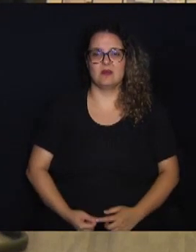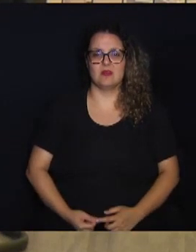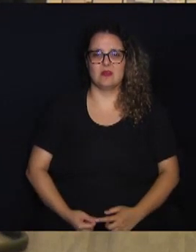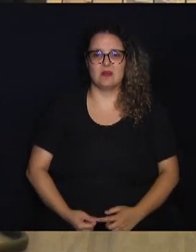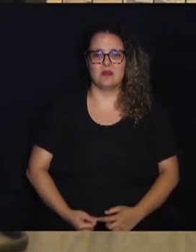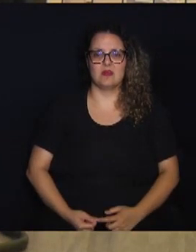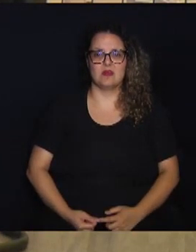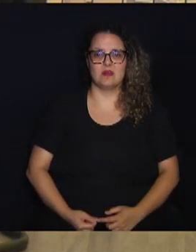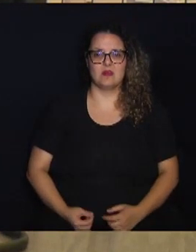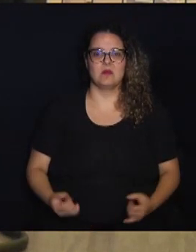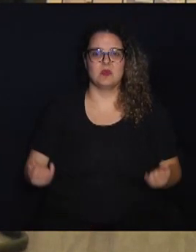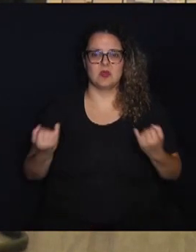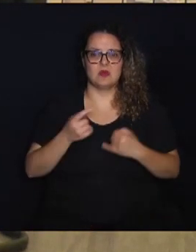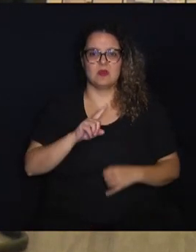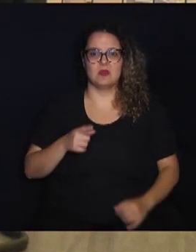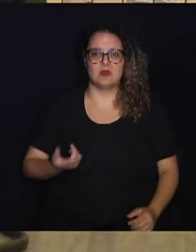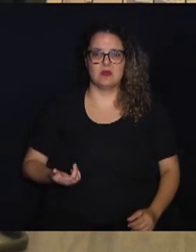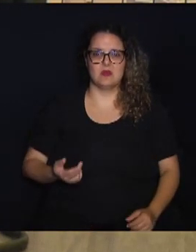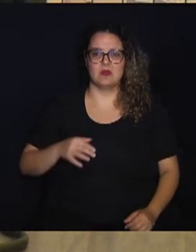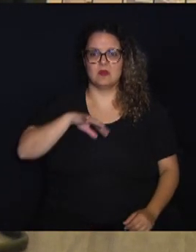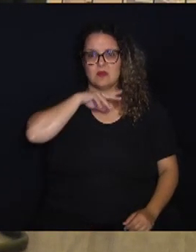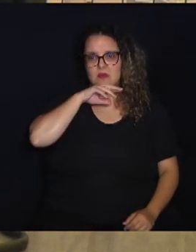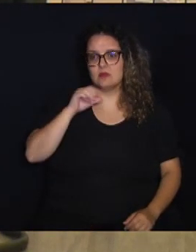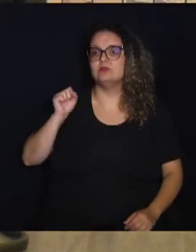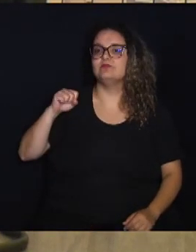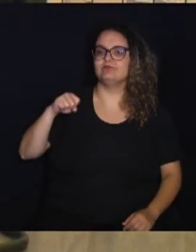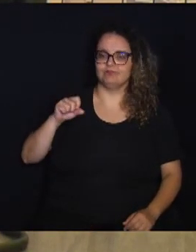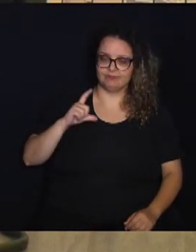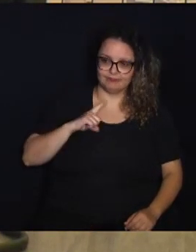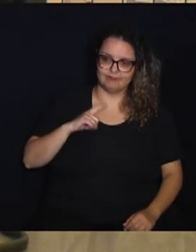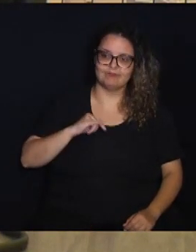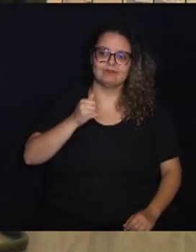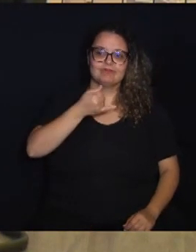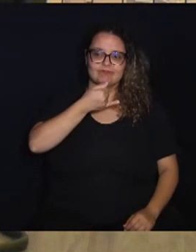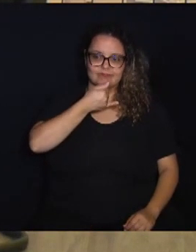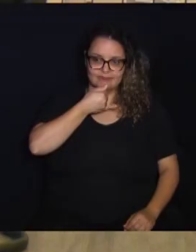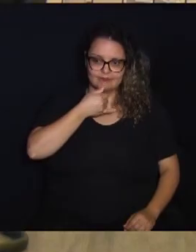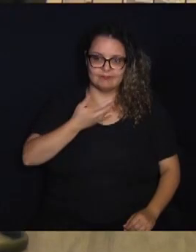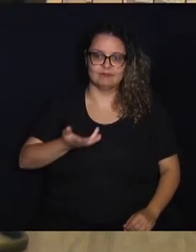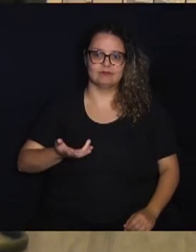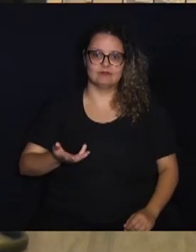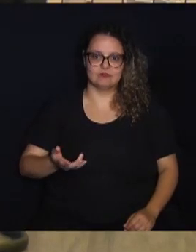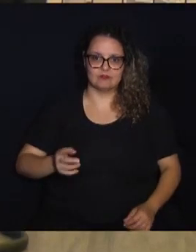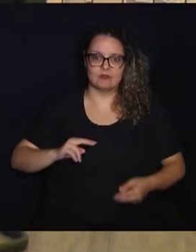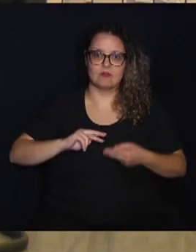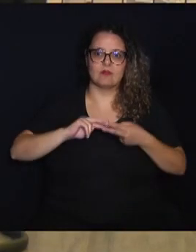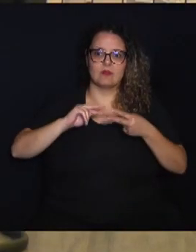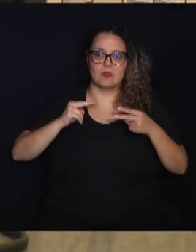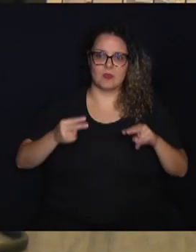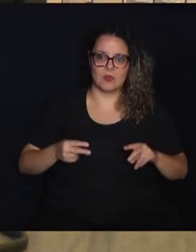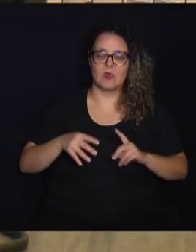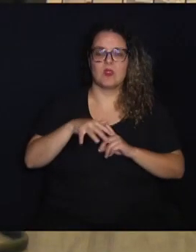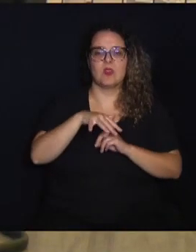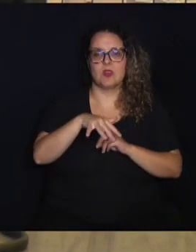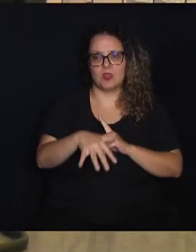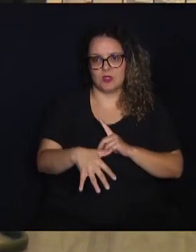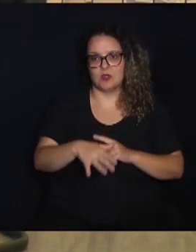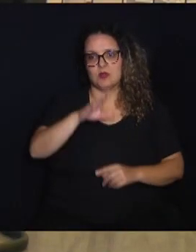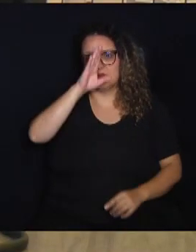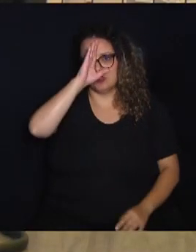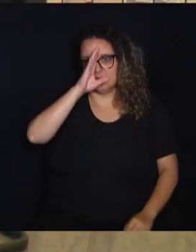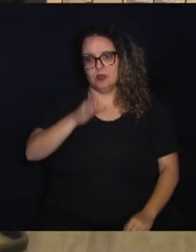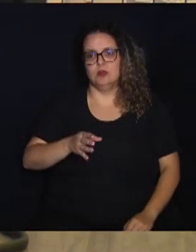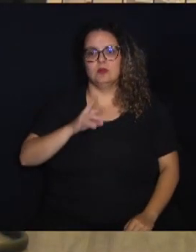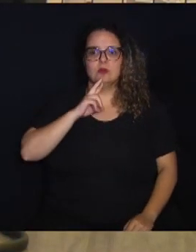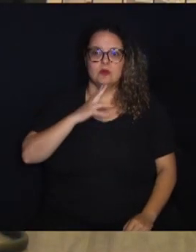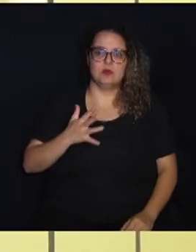é ruim. Tem isso? Tem, gente. Infelizmente, a genética, ela influencia diretamente no